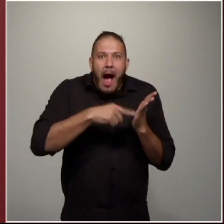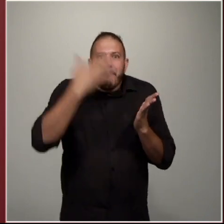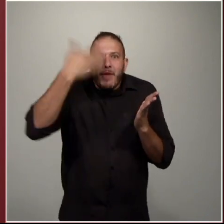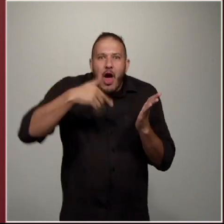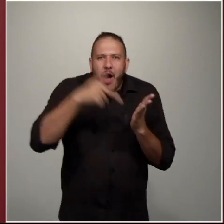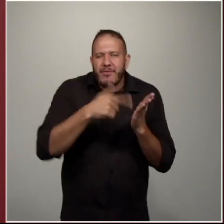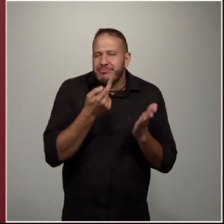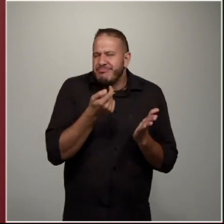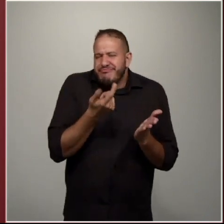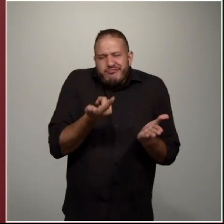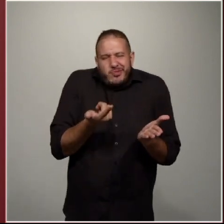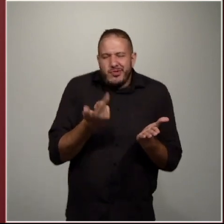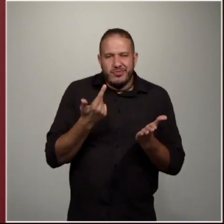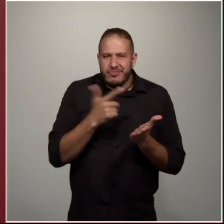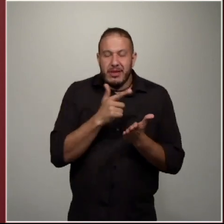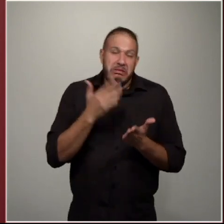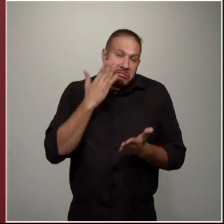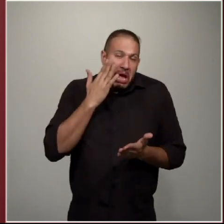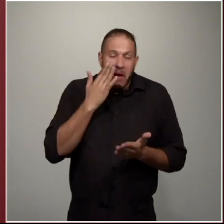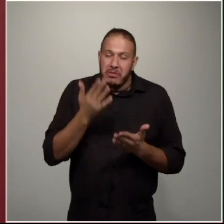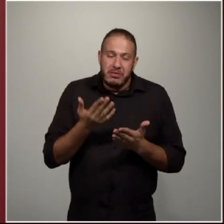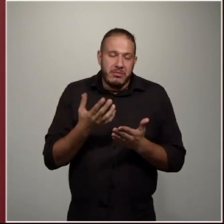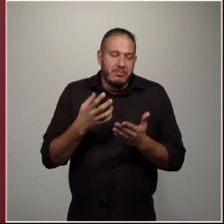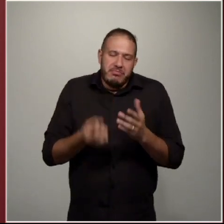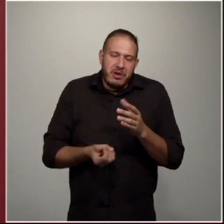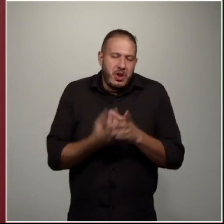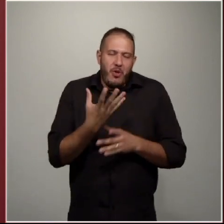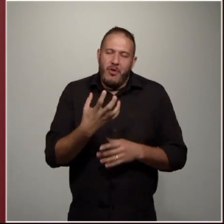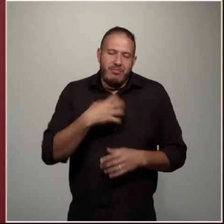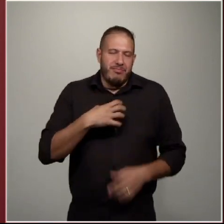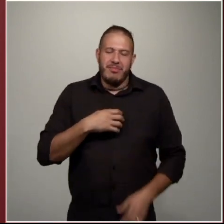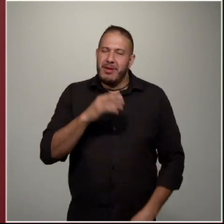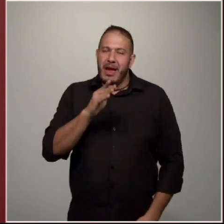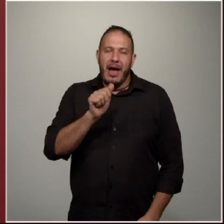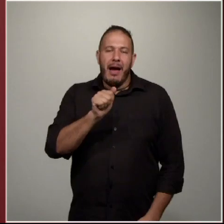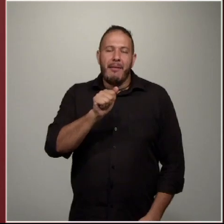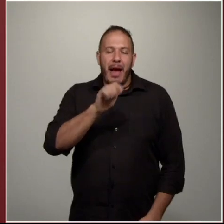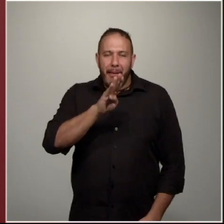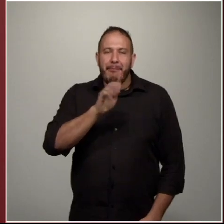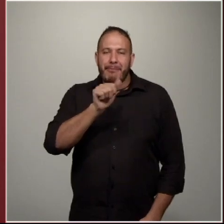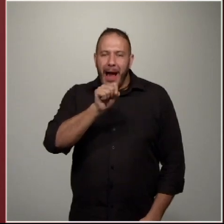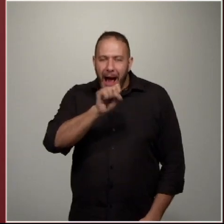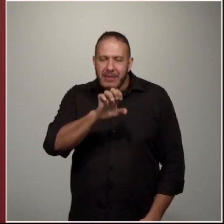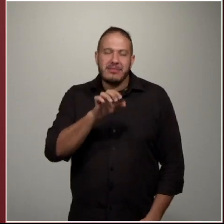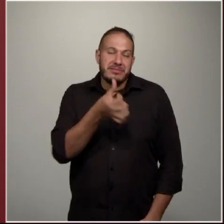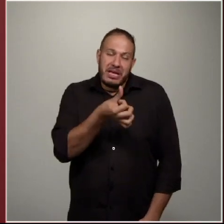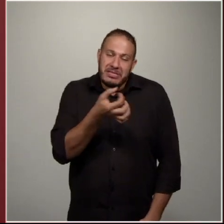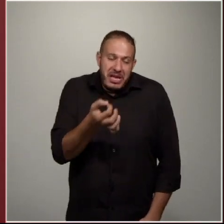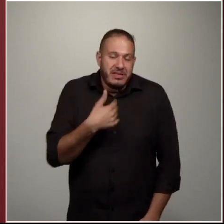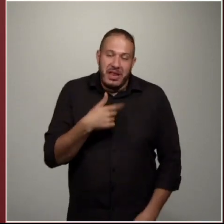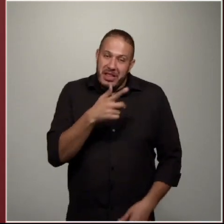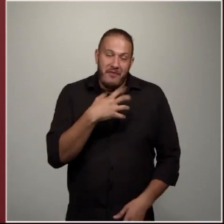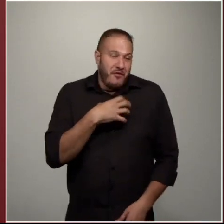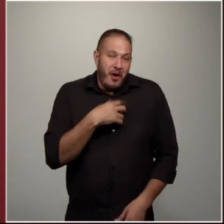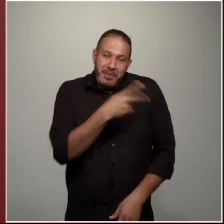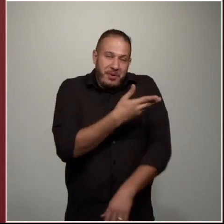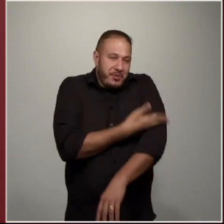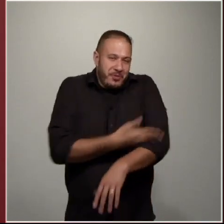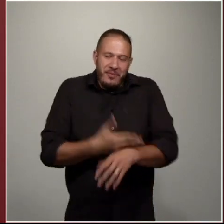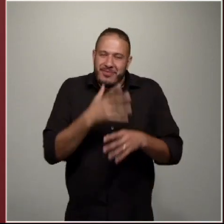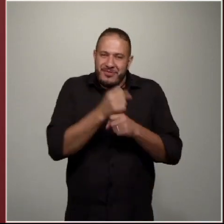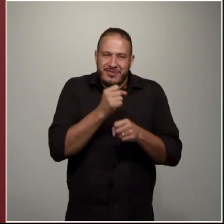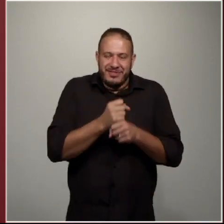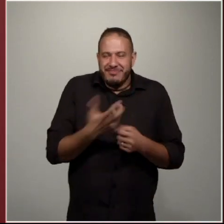porque a gente só sabe que é um sistema que existe que a base é essa em que assim que eles faziam as contas é o que a gente pode pode